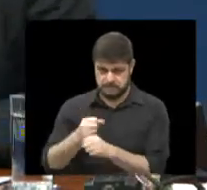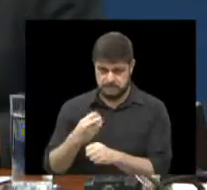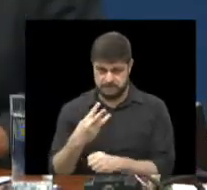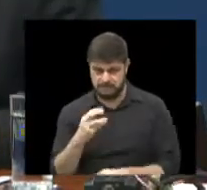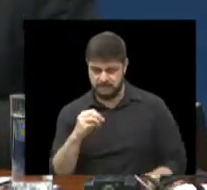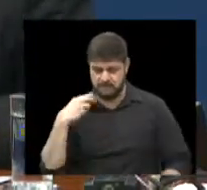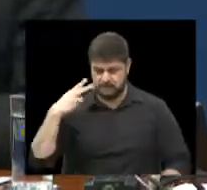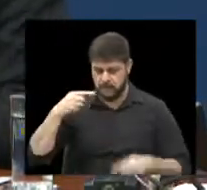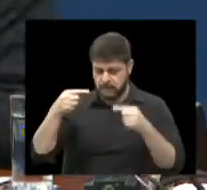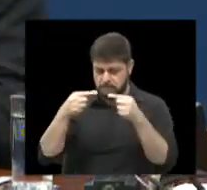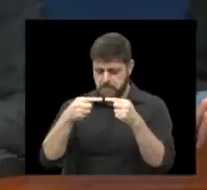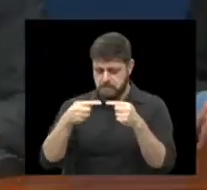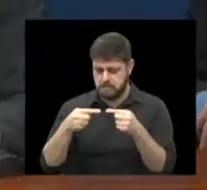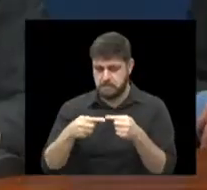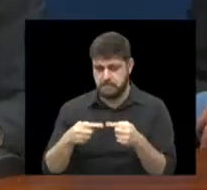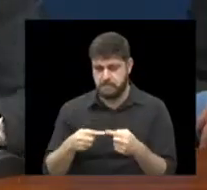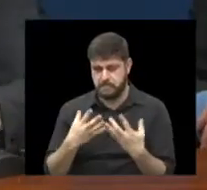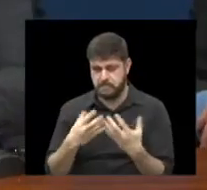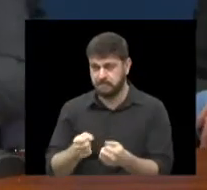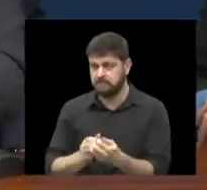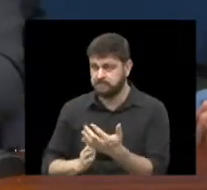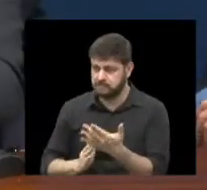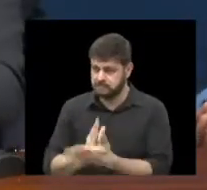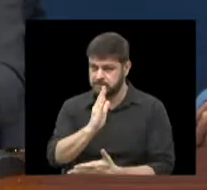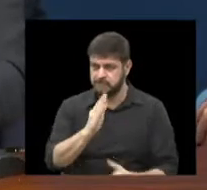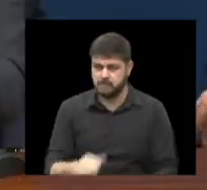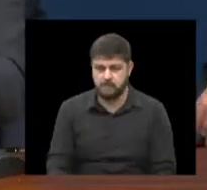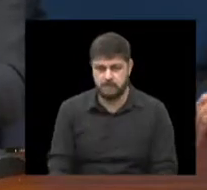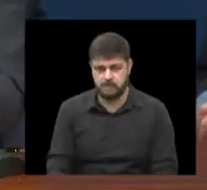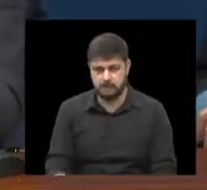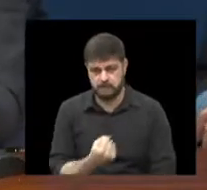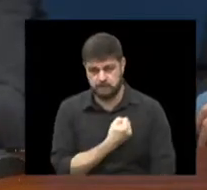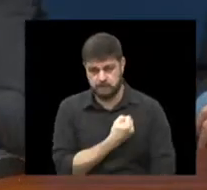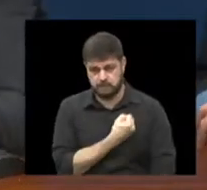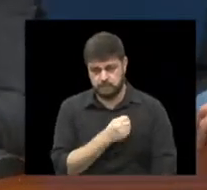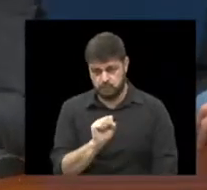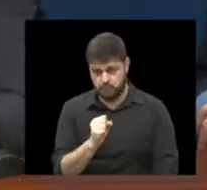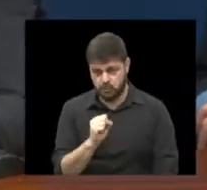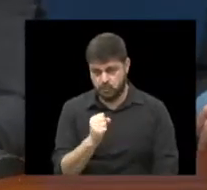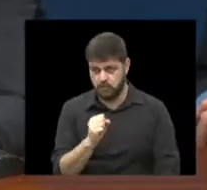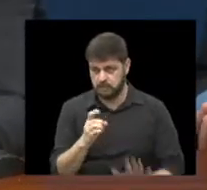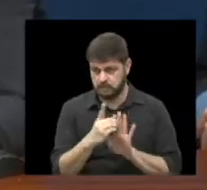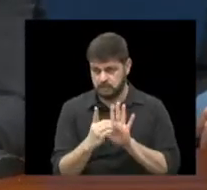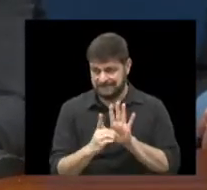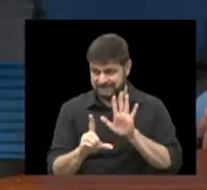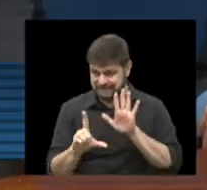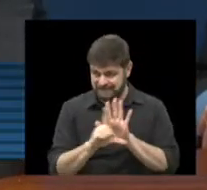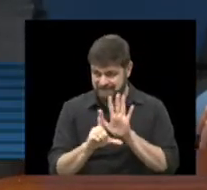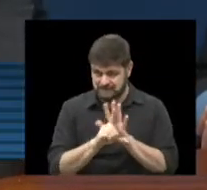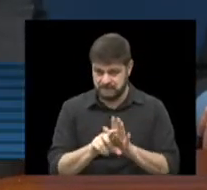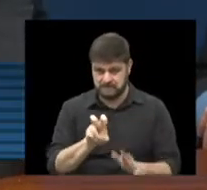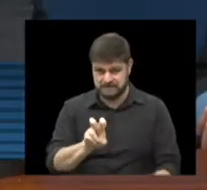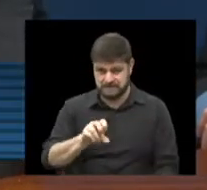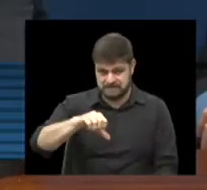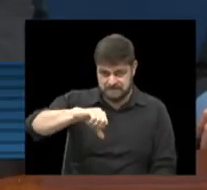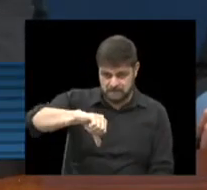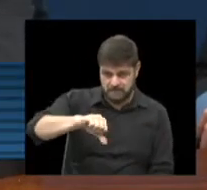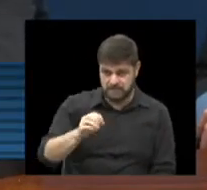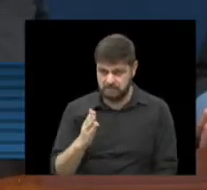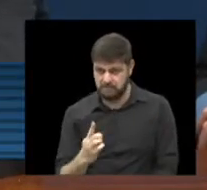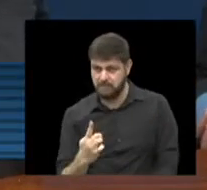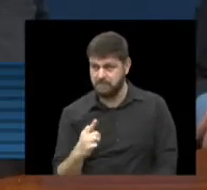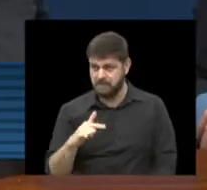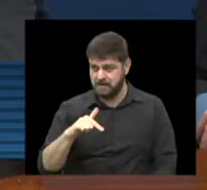30 votos favoráveis. Com 30 votos favoráveis, a matéria está aprovada. Item 8, turno único, discussão e votação. Projeto de